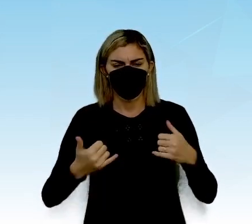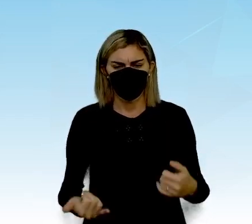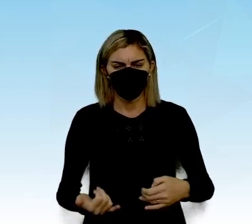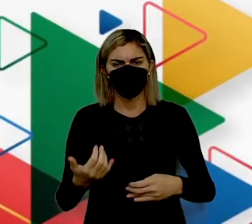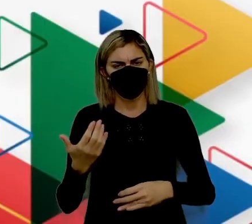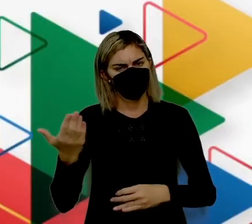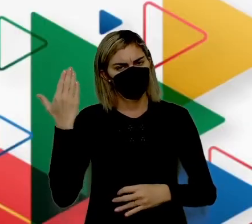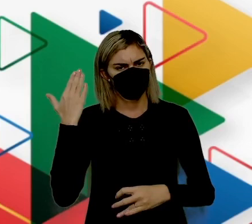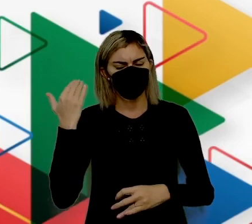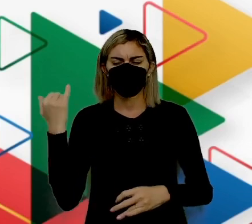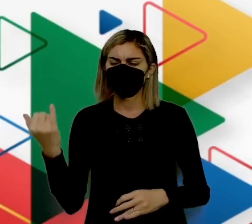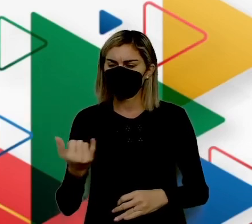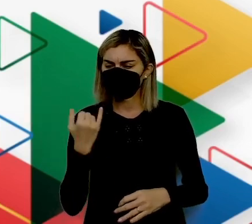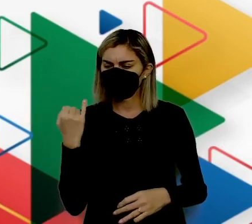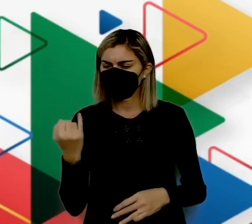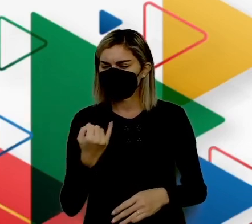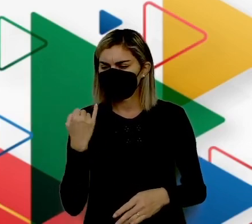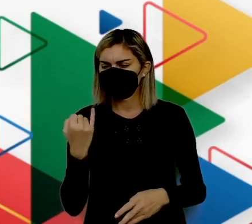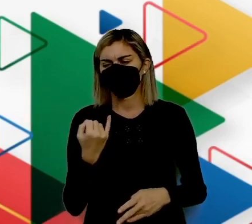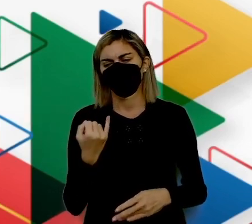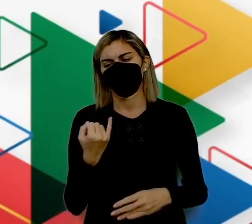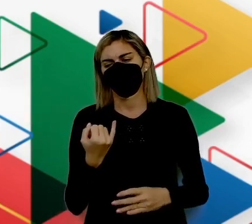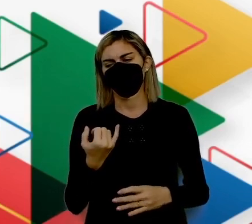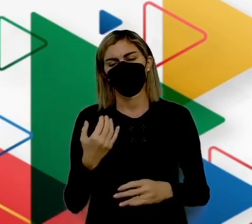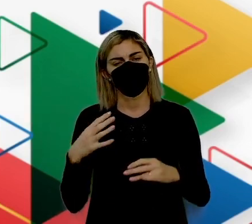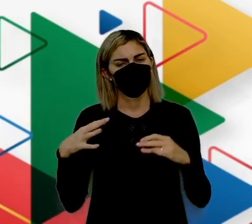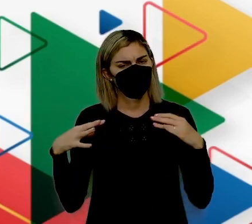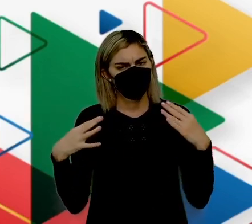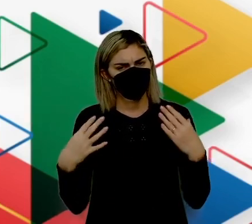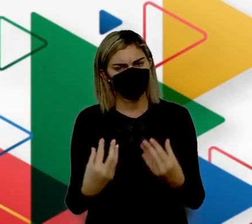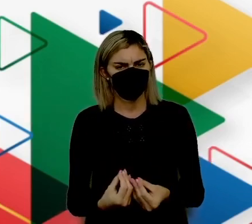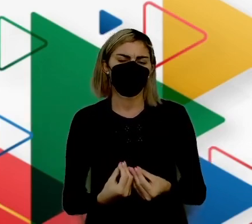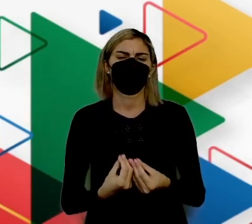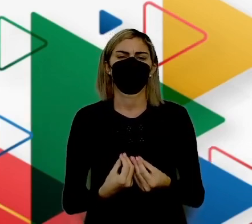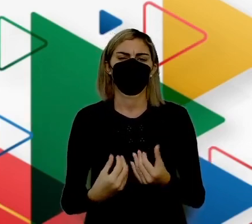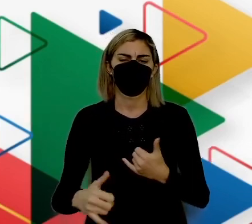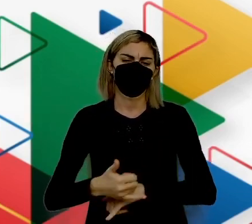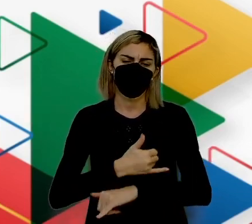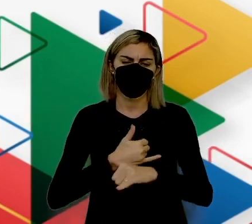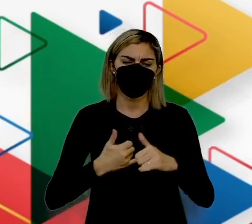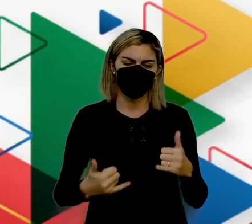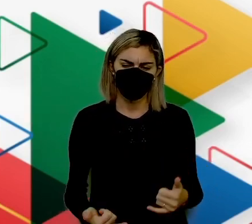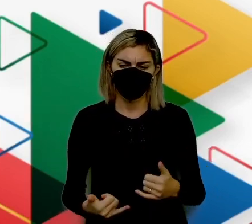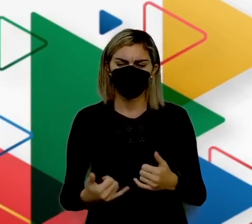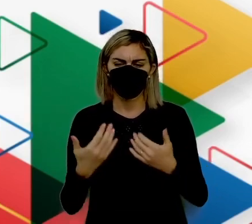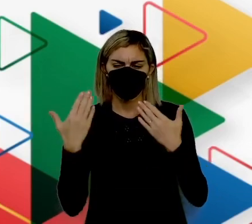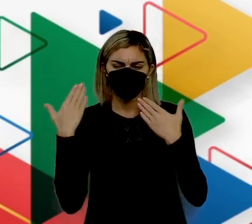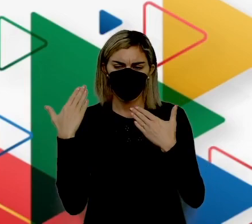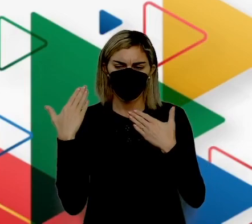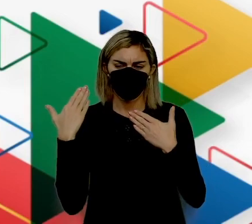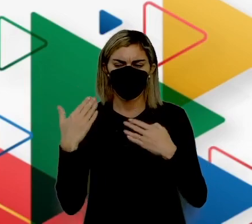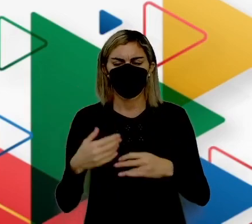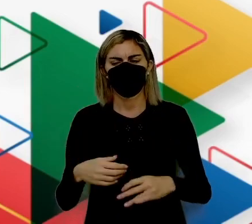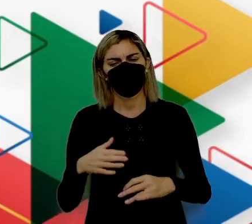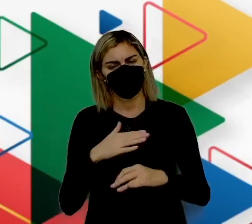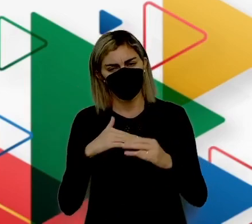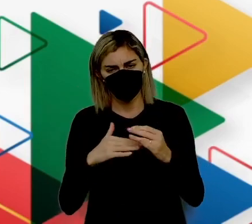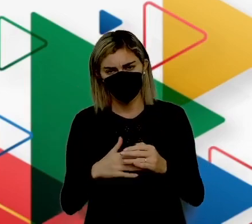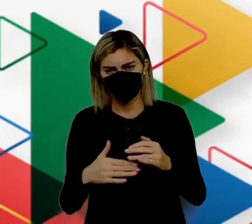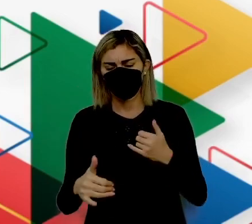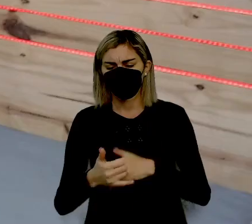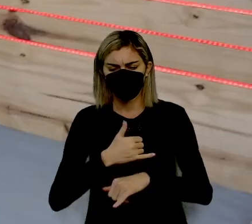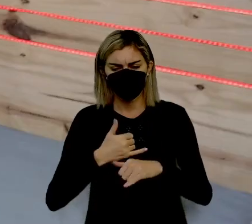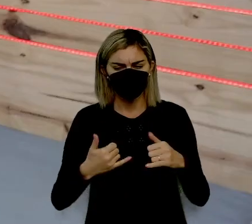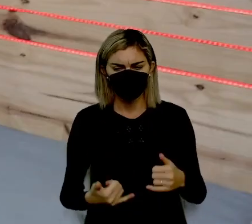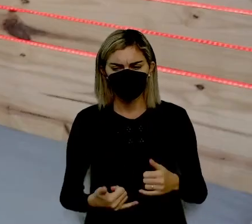é fundamental. Todo corpo eletrizado, foca em mim, povo de Deus. Todo corpo